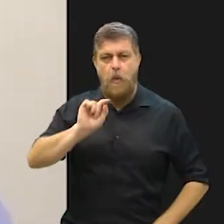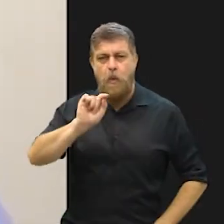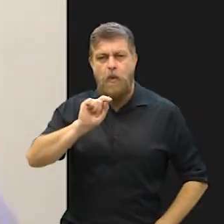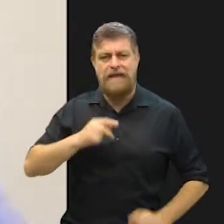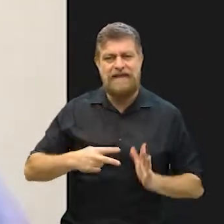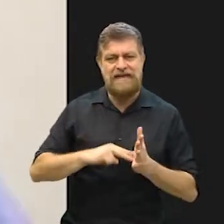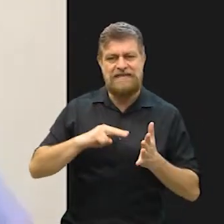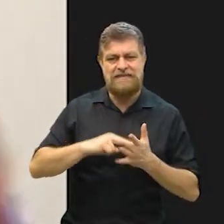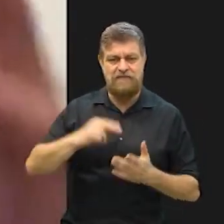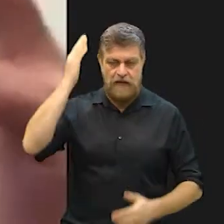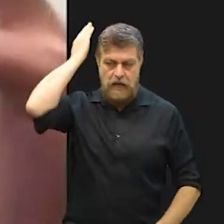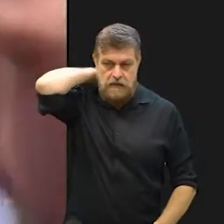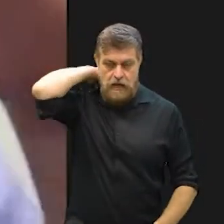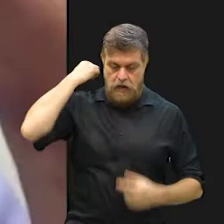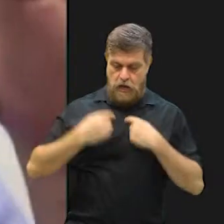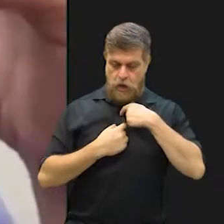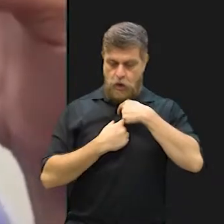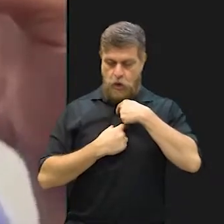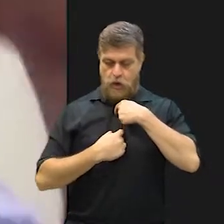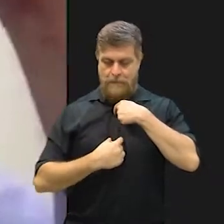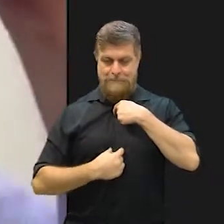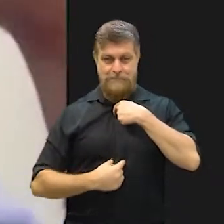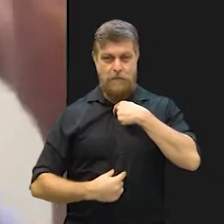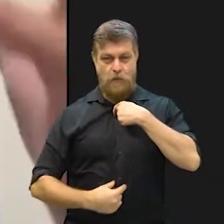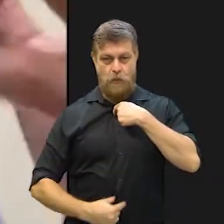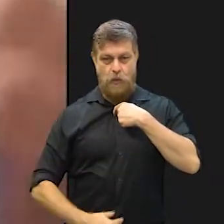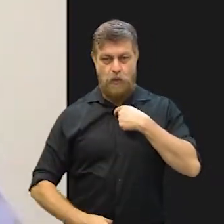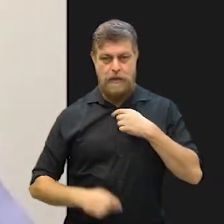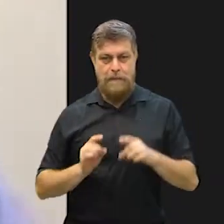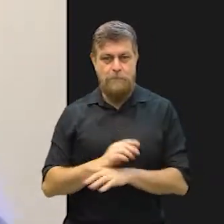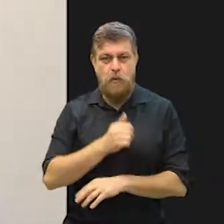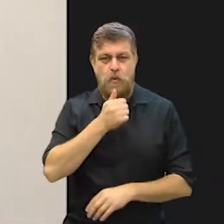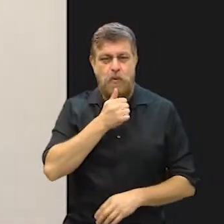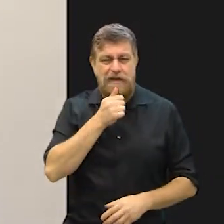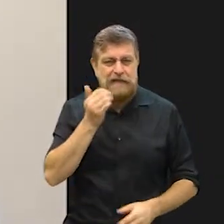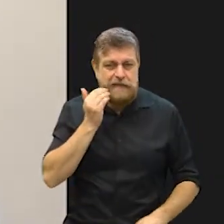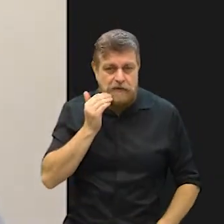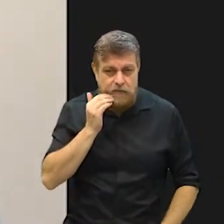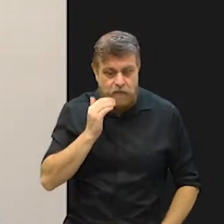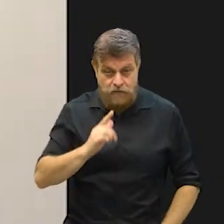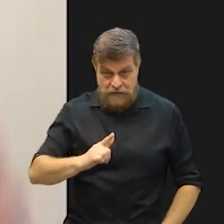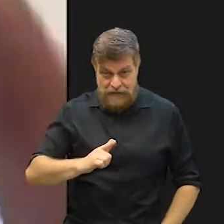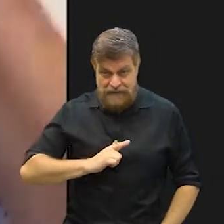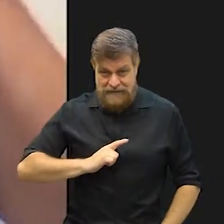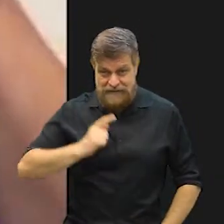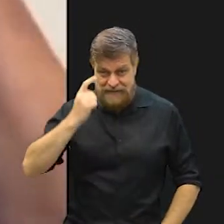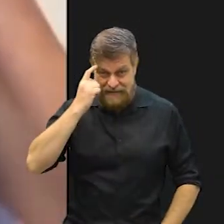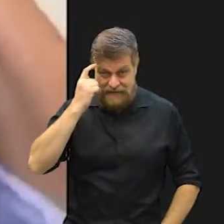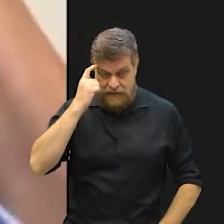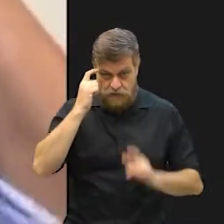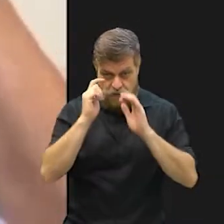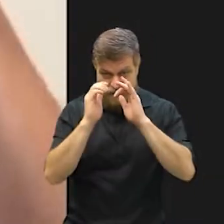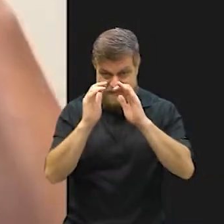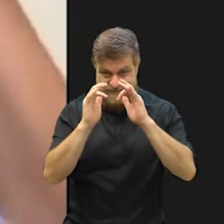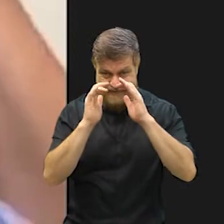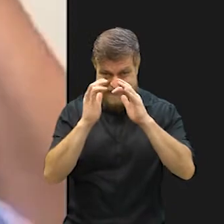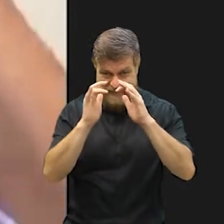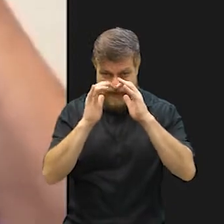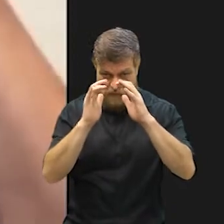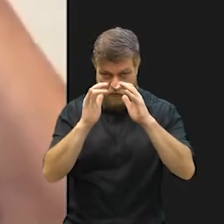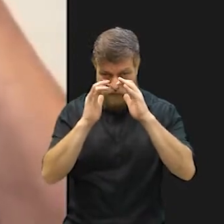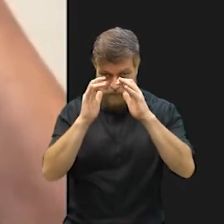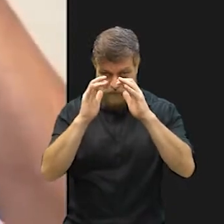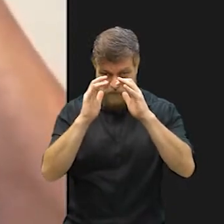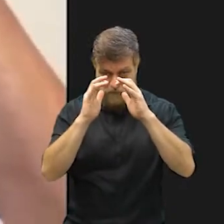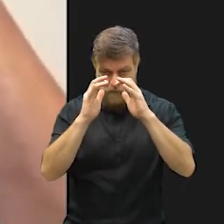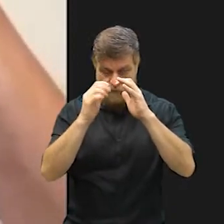né? Nós temos o nosso sistema nervoso, né, que é formado pelo encéfalo, né, pelo